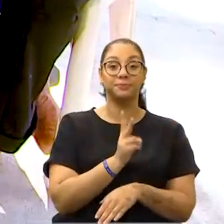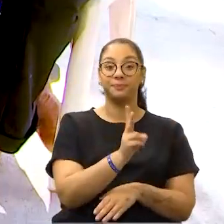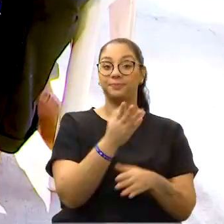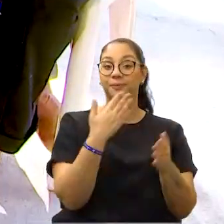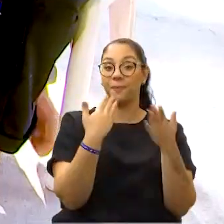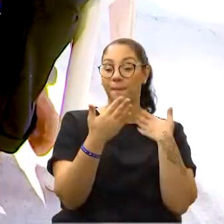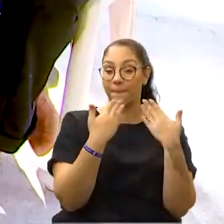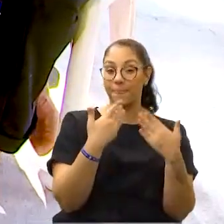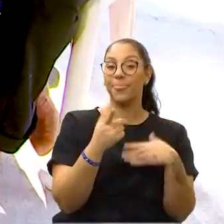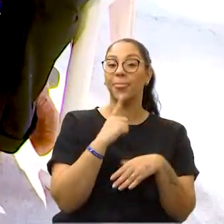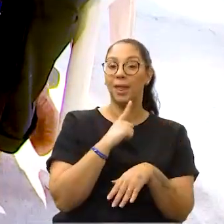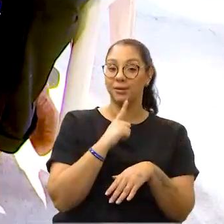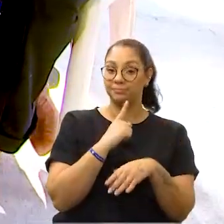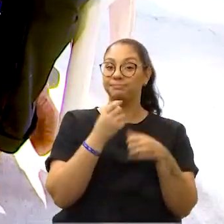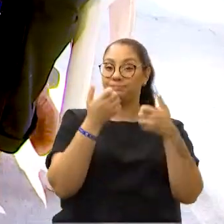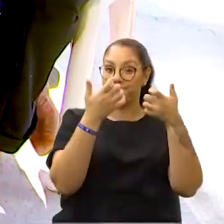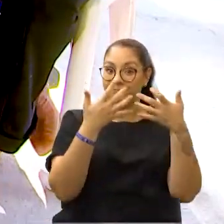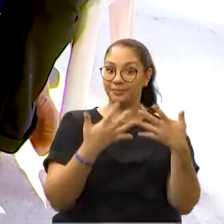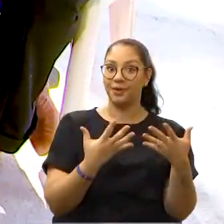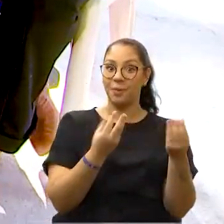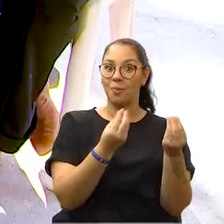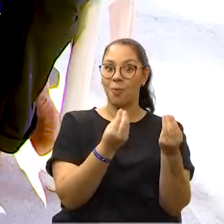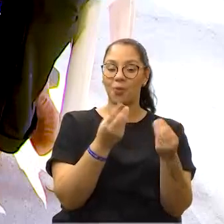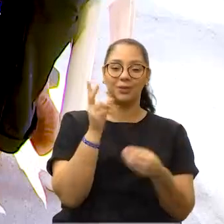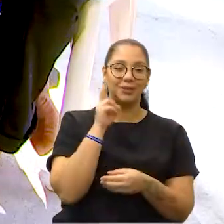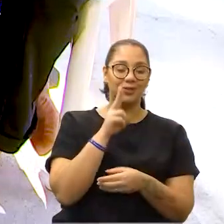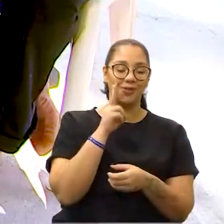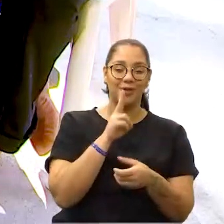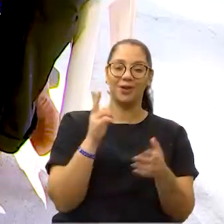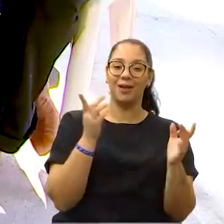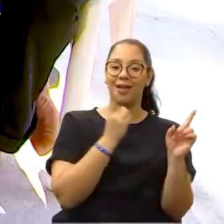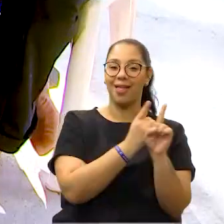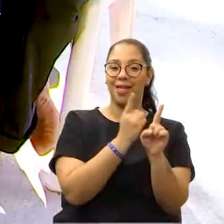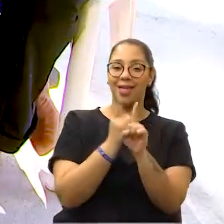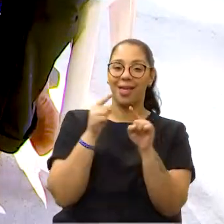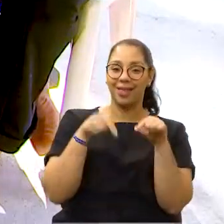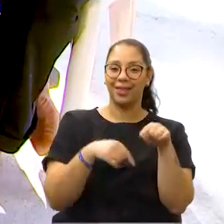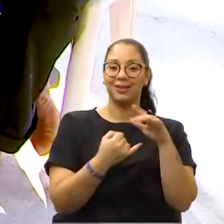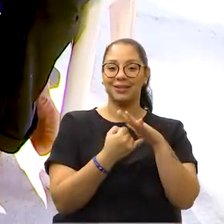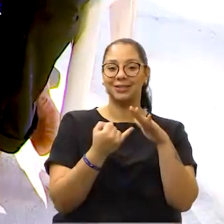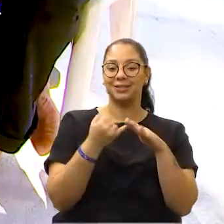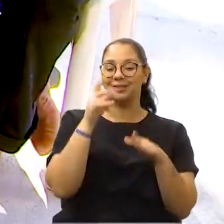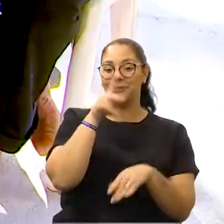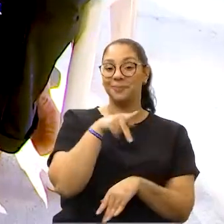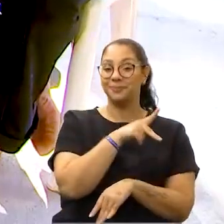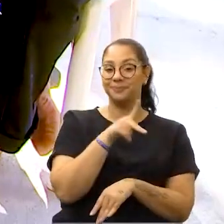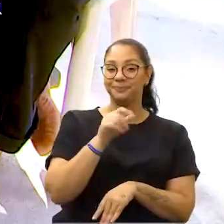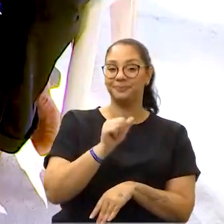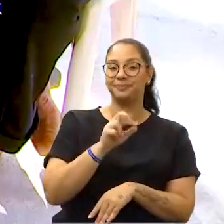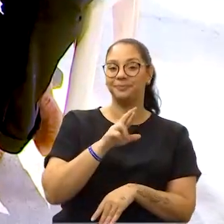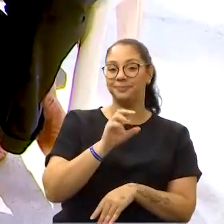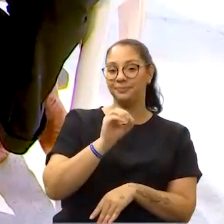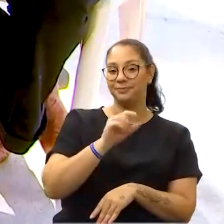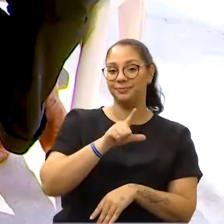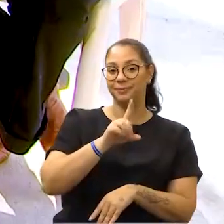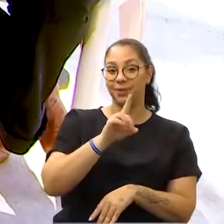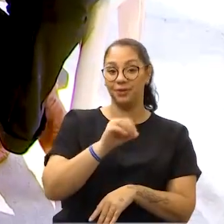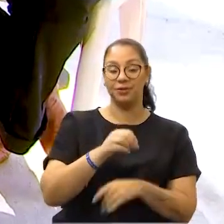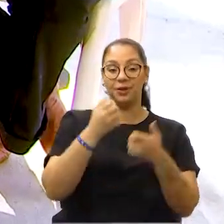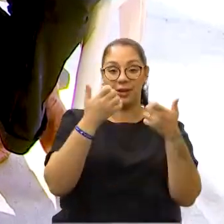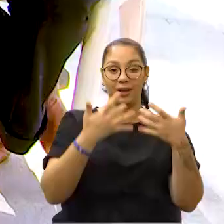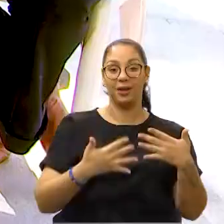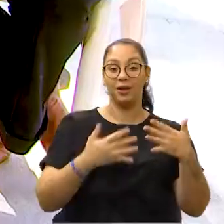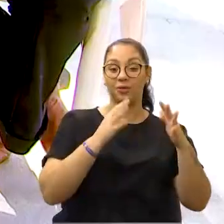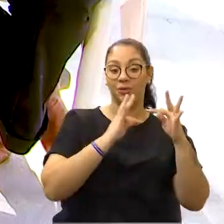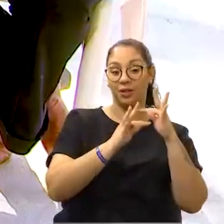agradeço. A gente continua o nosso bate-papo ainda, que eu falei que tinha muita história para contar aqui no Instituto Padre